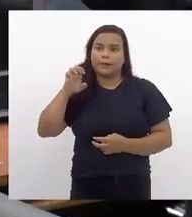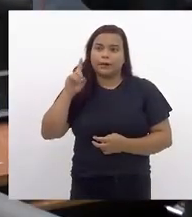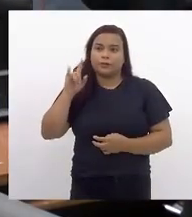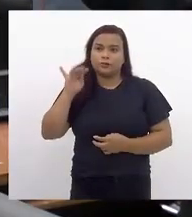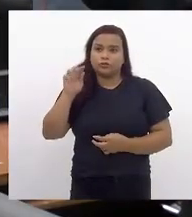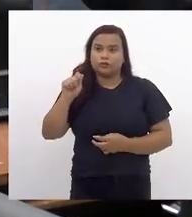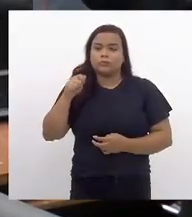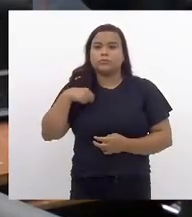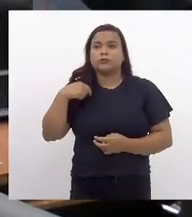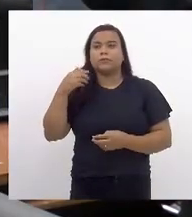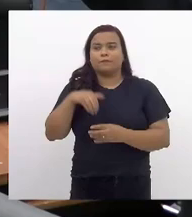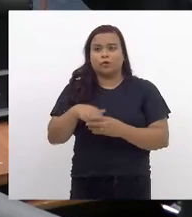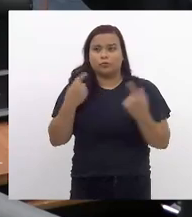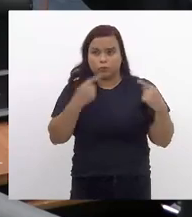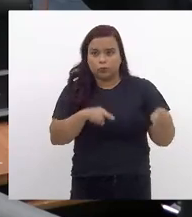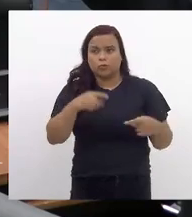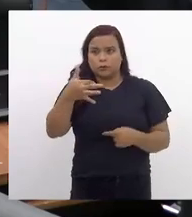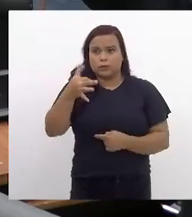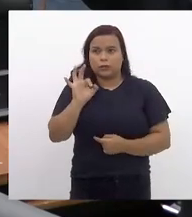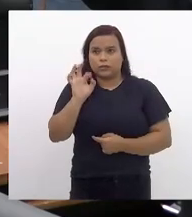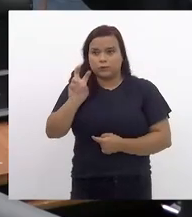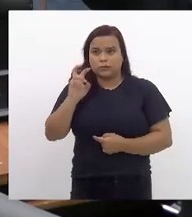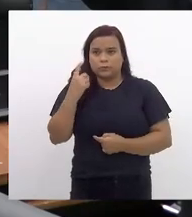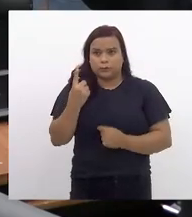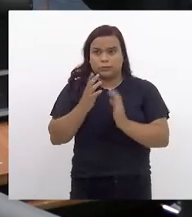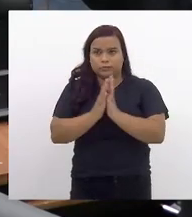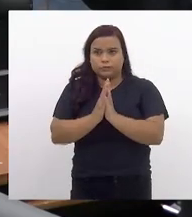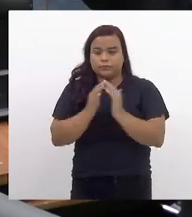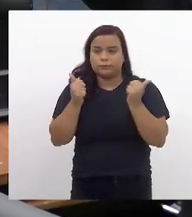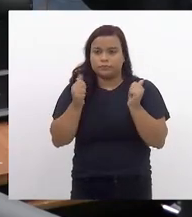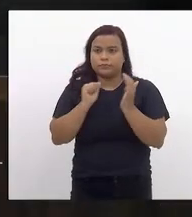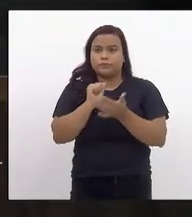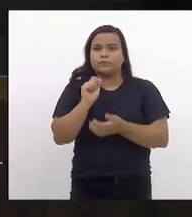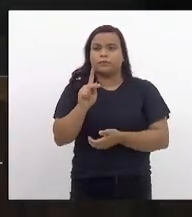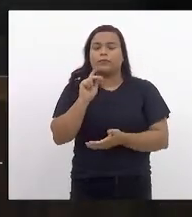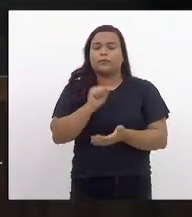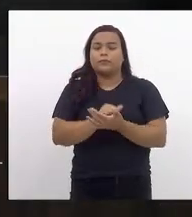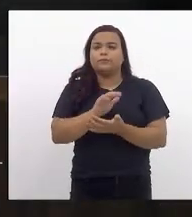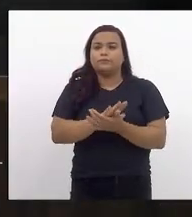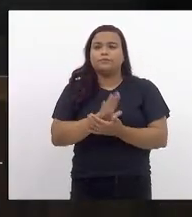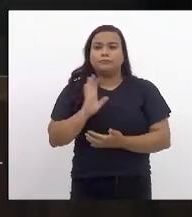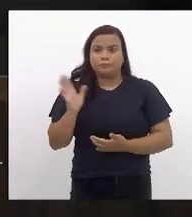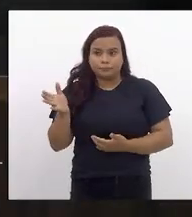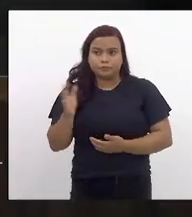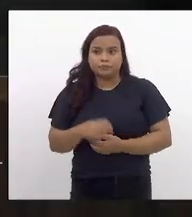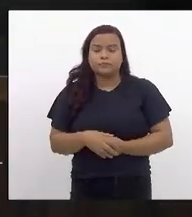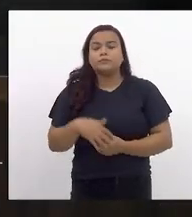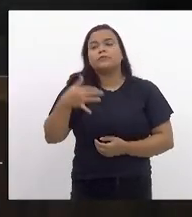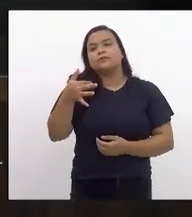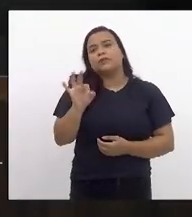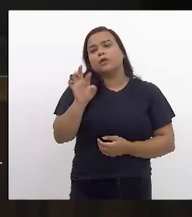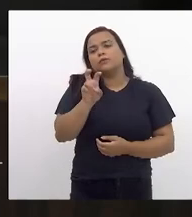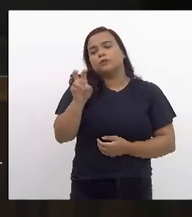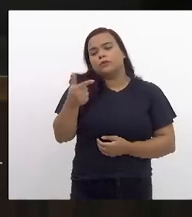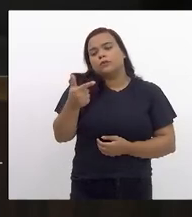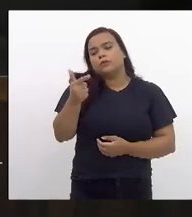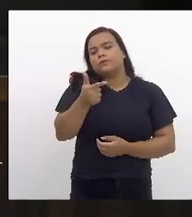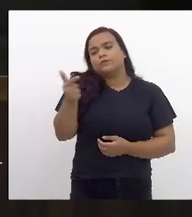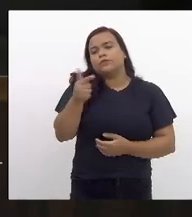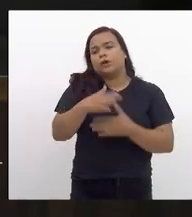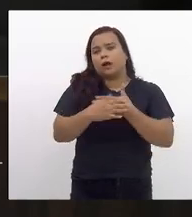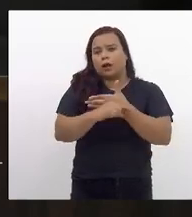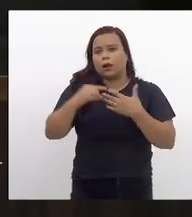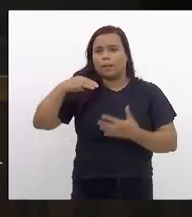no 1051, por favor. Está declarado. Projeto de resolução 1052 de 22, de autoria da deputada Mônica